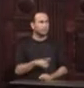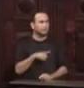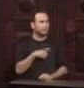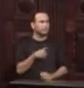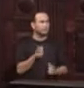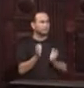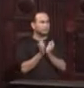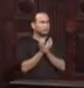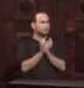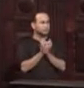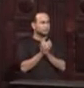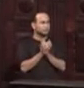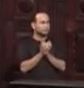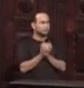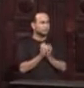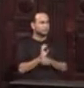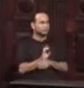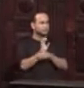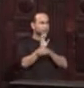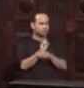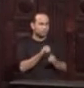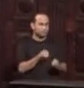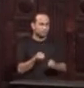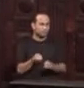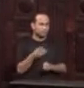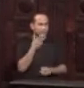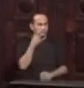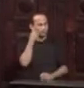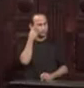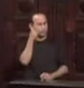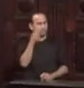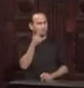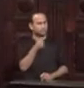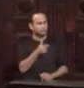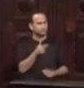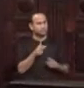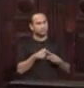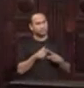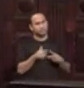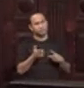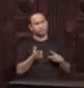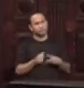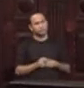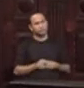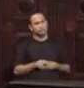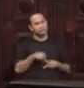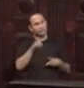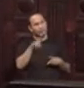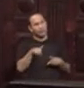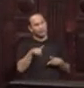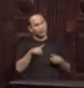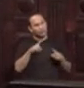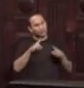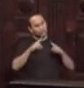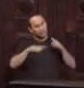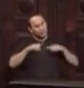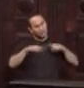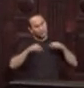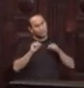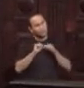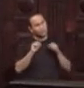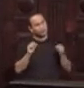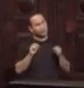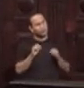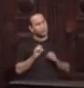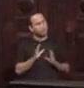de educação. E chamou a atenção, em primeiro lugar, que é um debate feito já